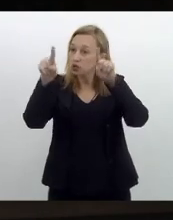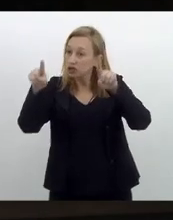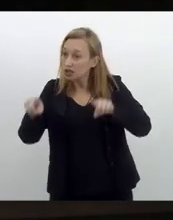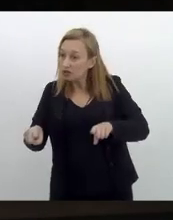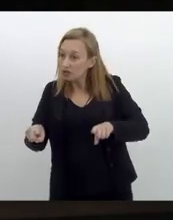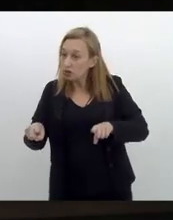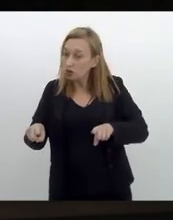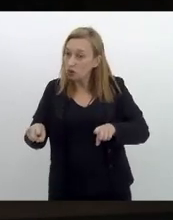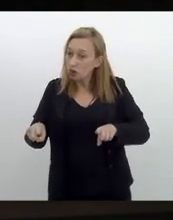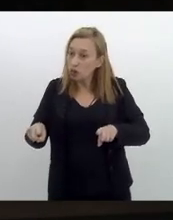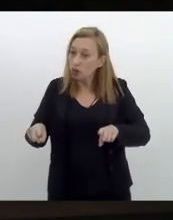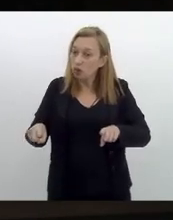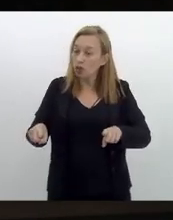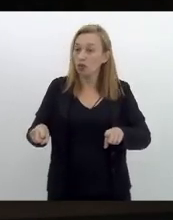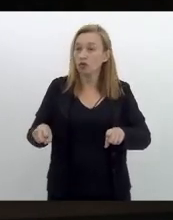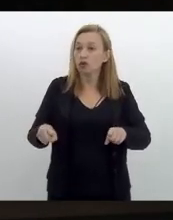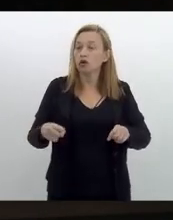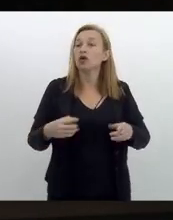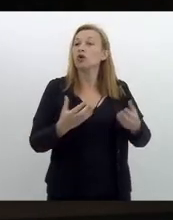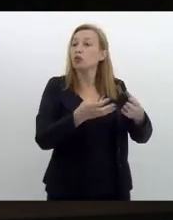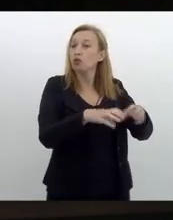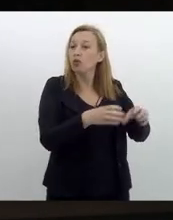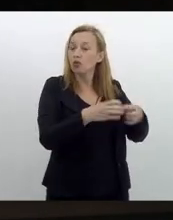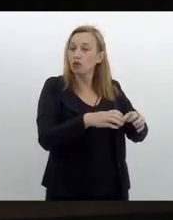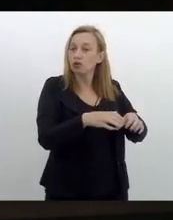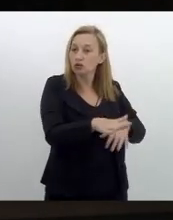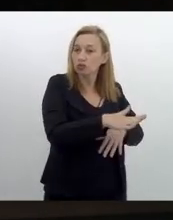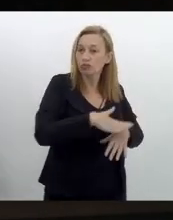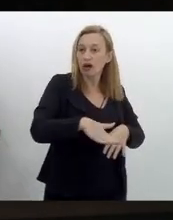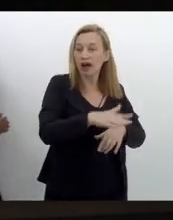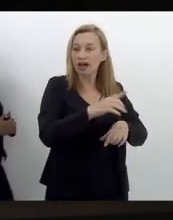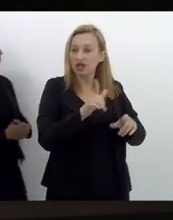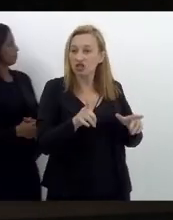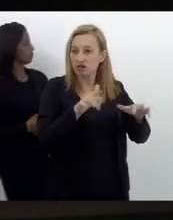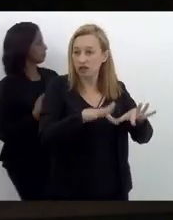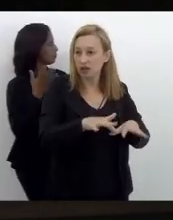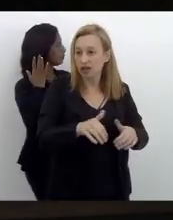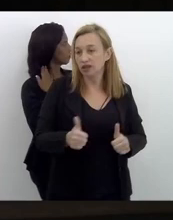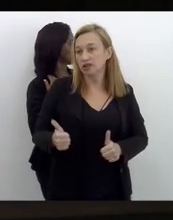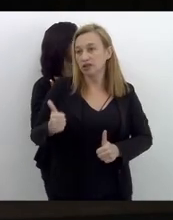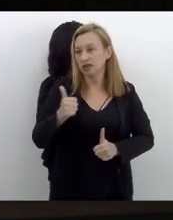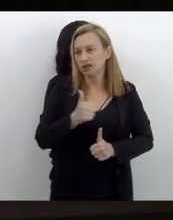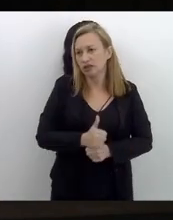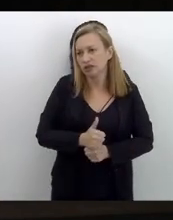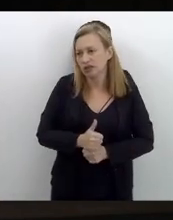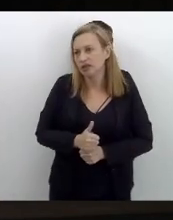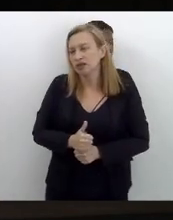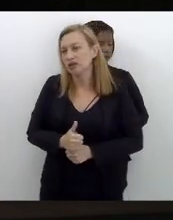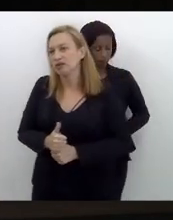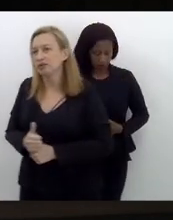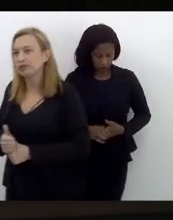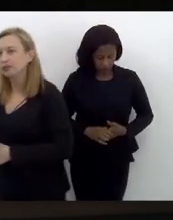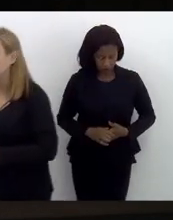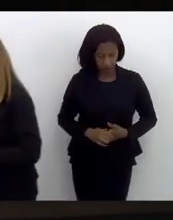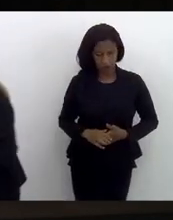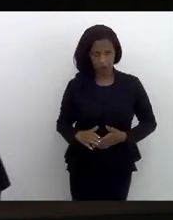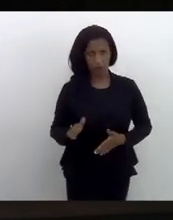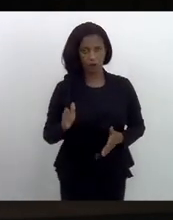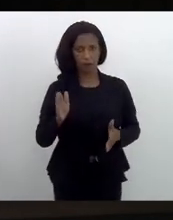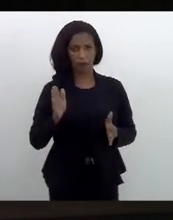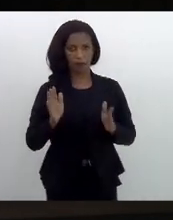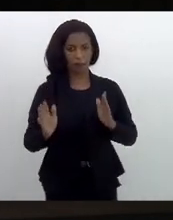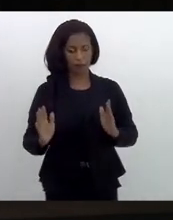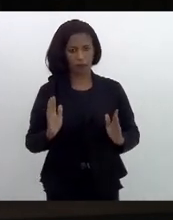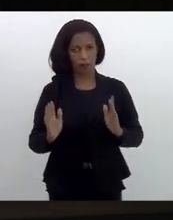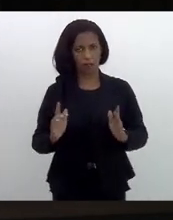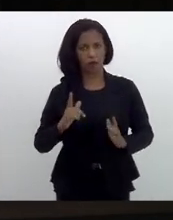que pratica um concurso por uma determinada função e a exerce durante um determinado período, fará jus